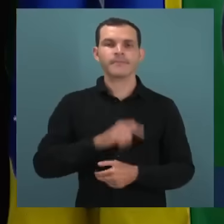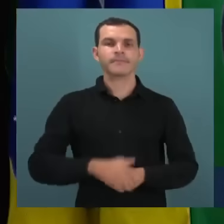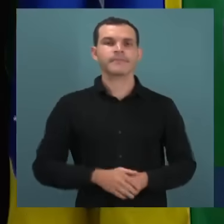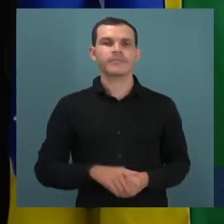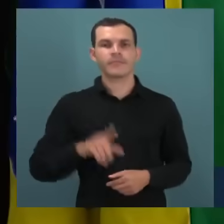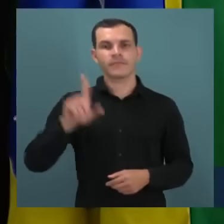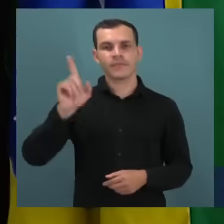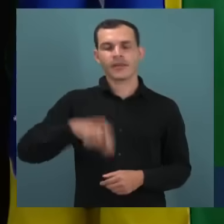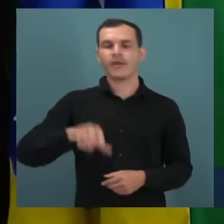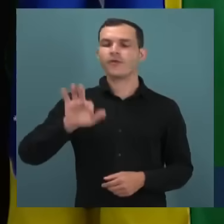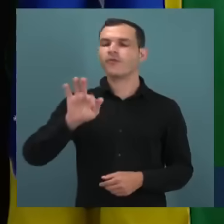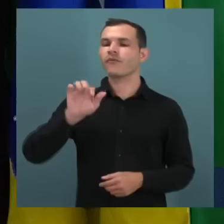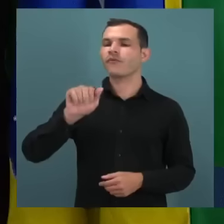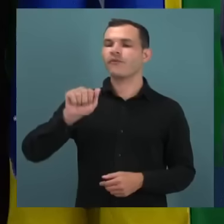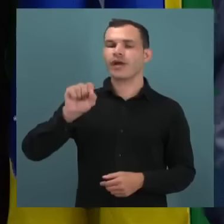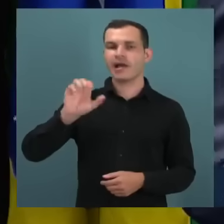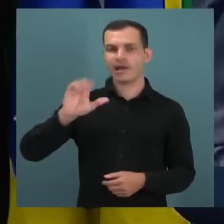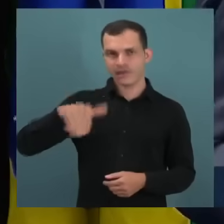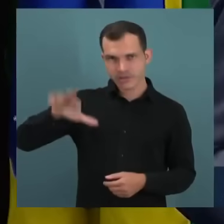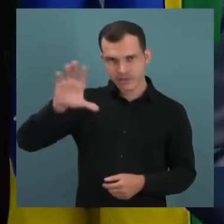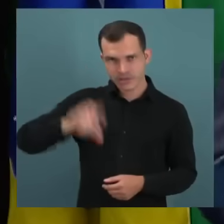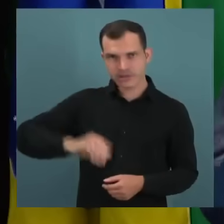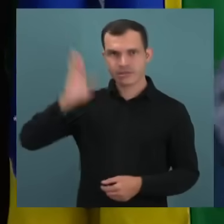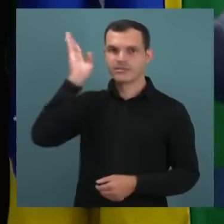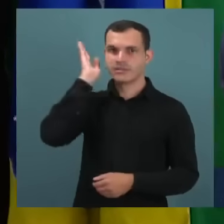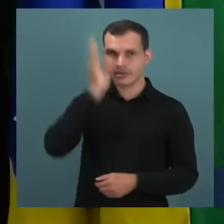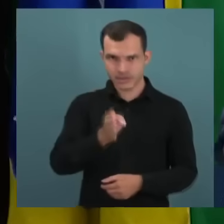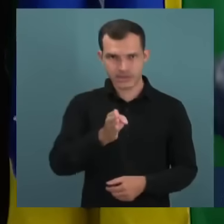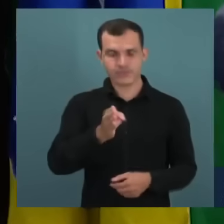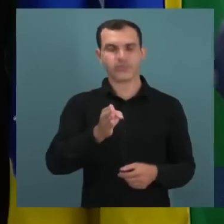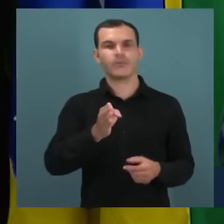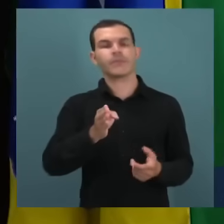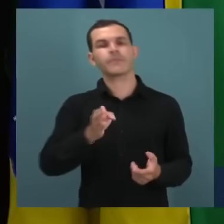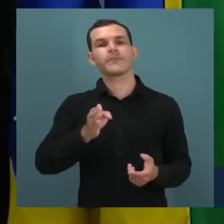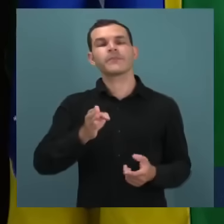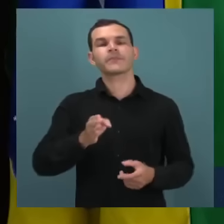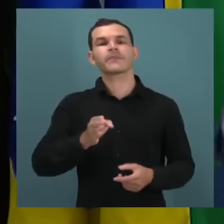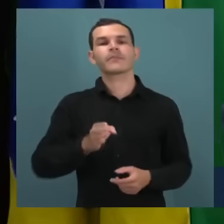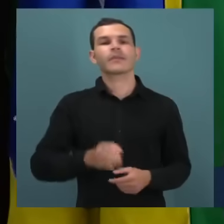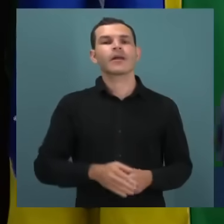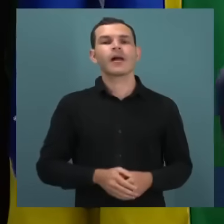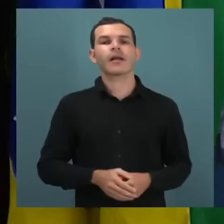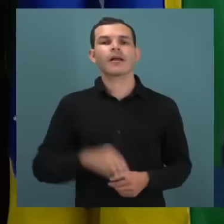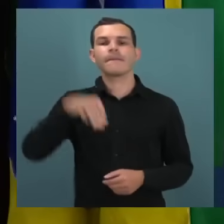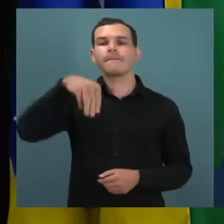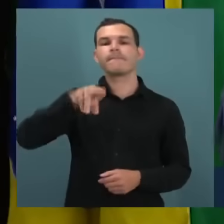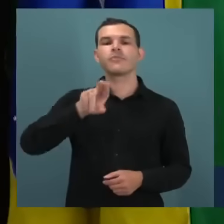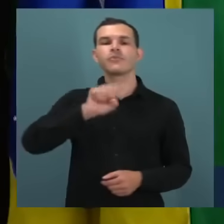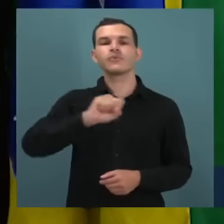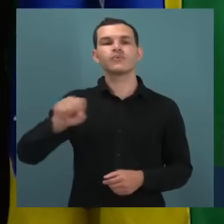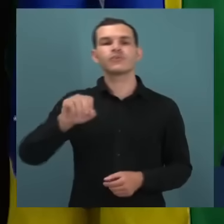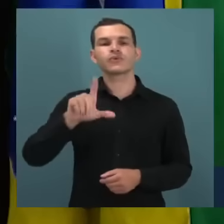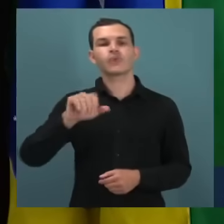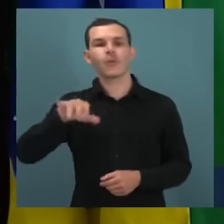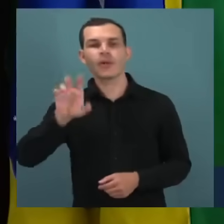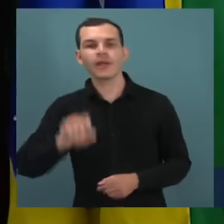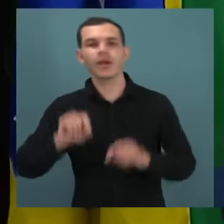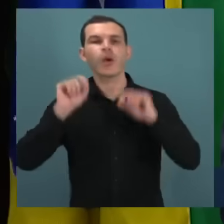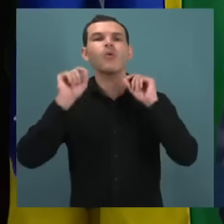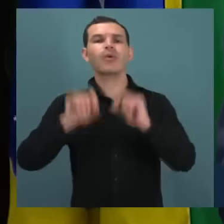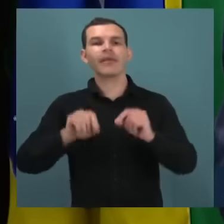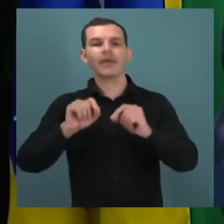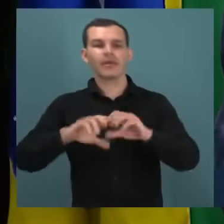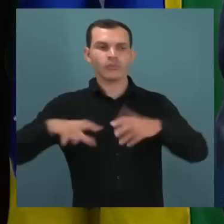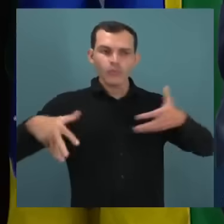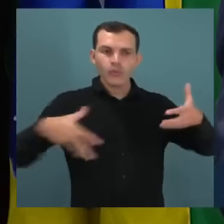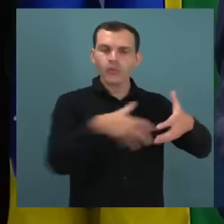a célebre Carta de Lavori, defendida com unhas e dentes pela República Sindical do Partido dos